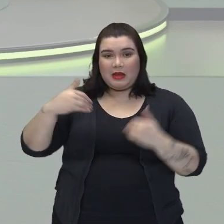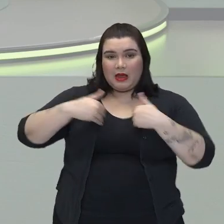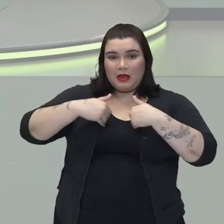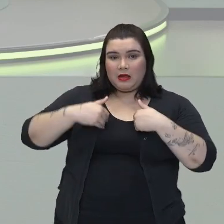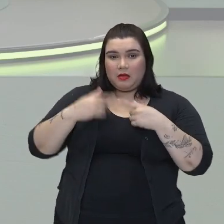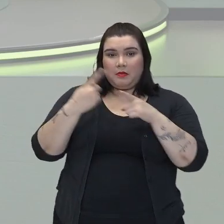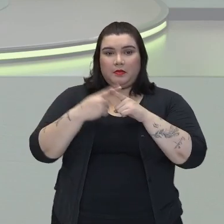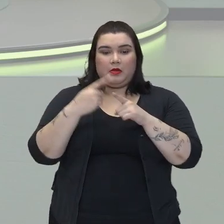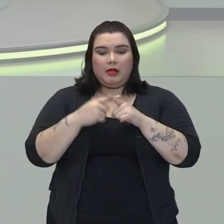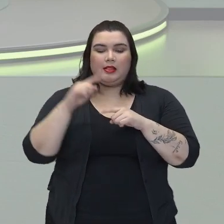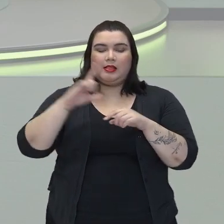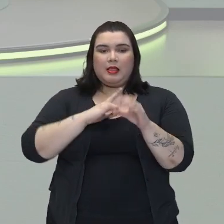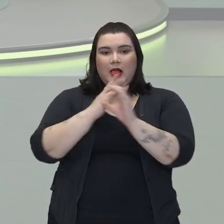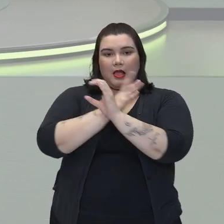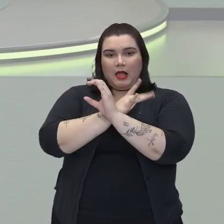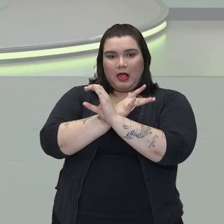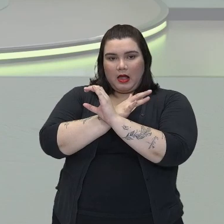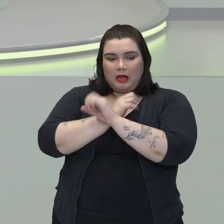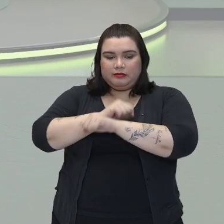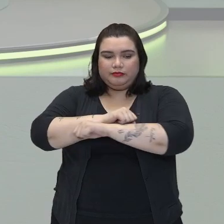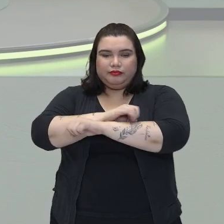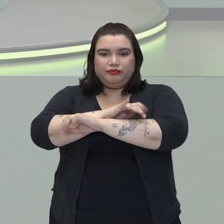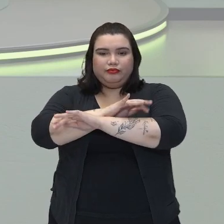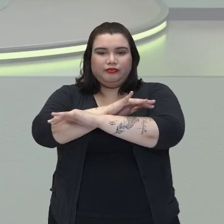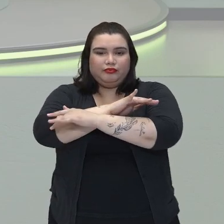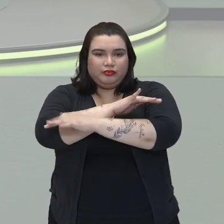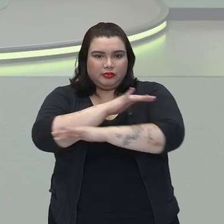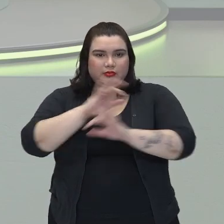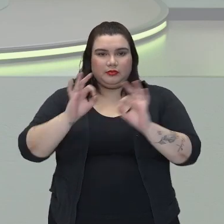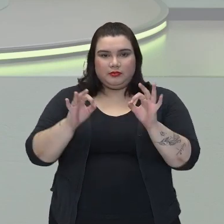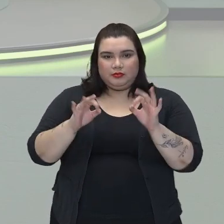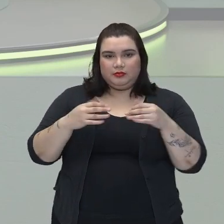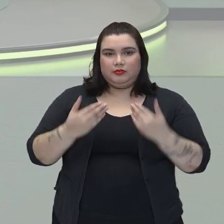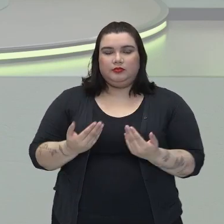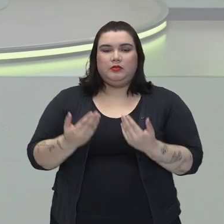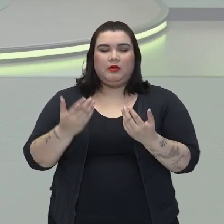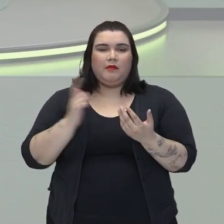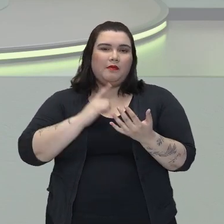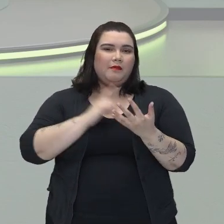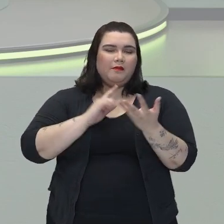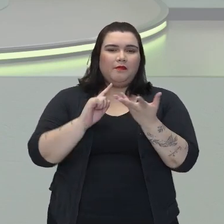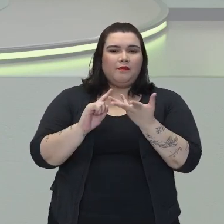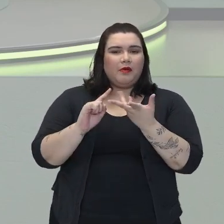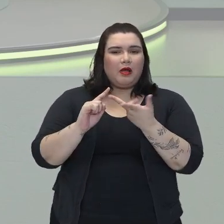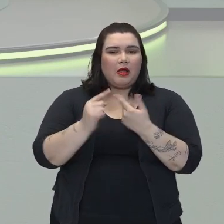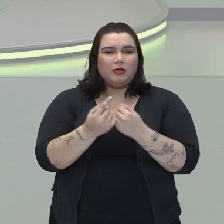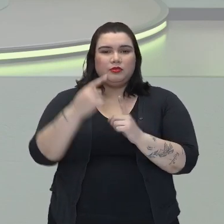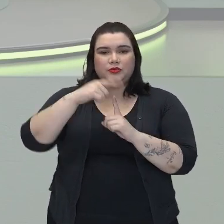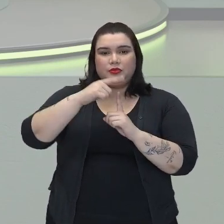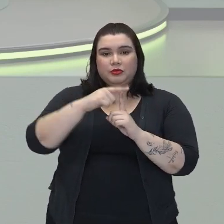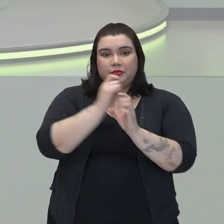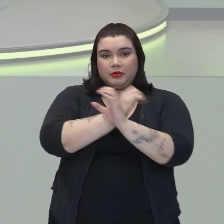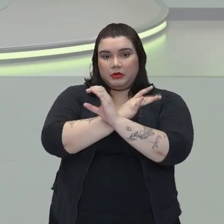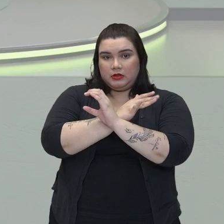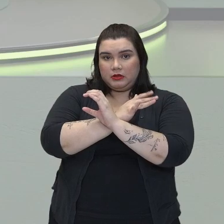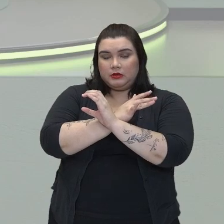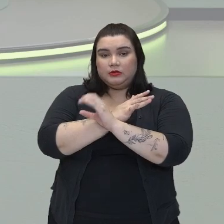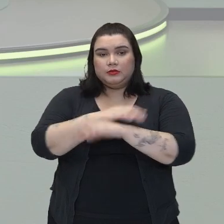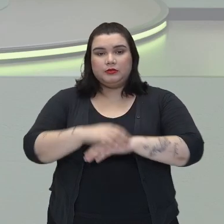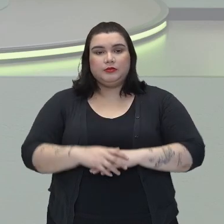causa da presença dos ácidos carboxílicos, por exemplo, ácido capróico presente aí na